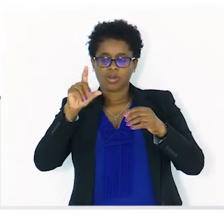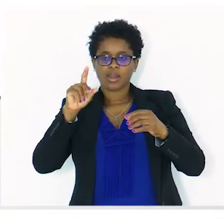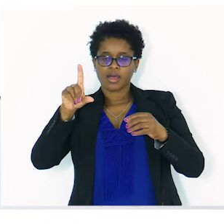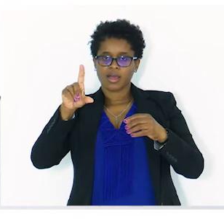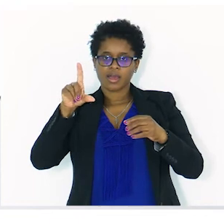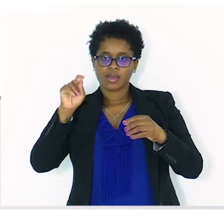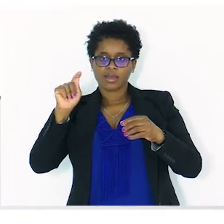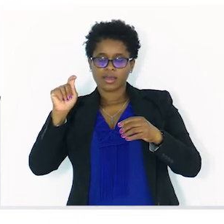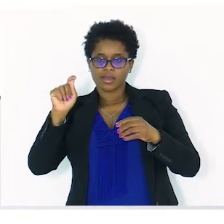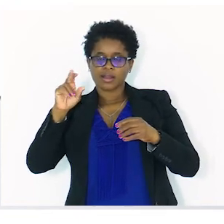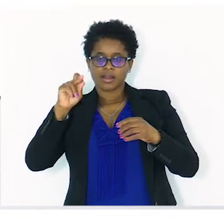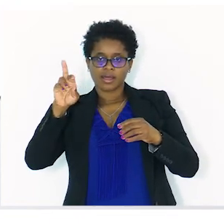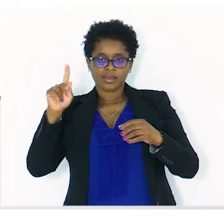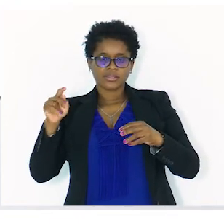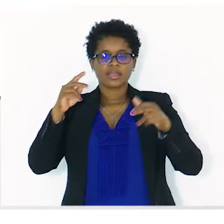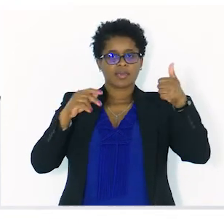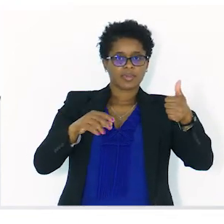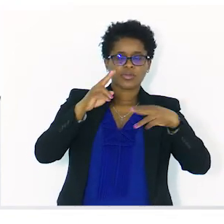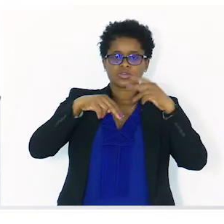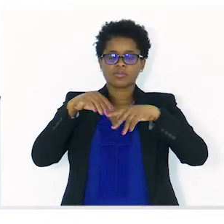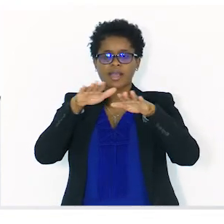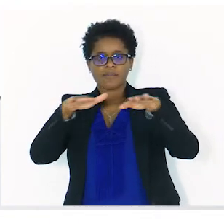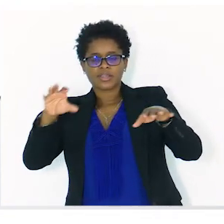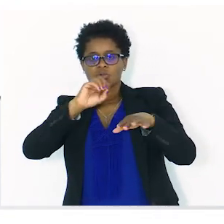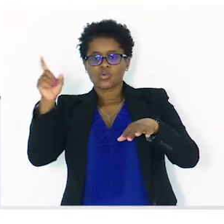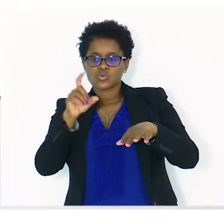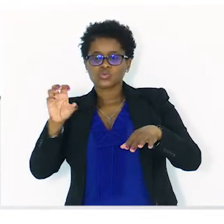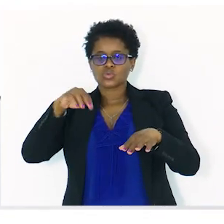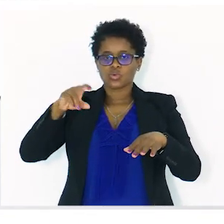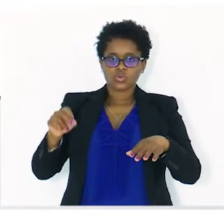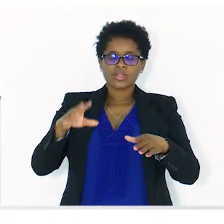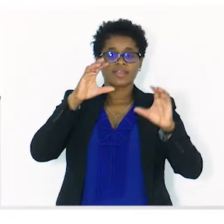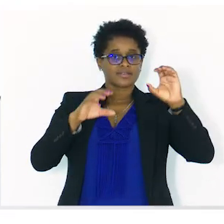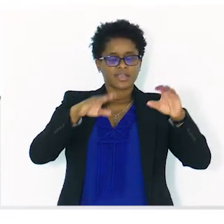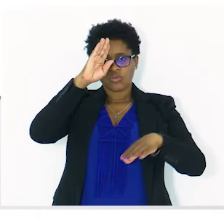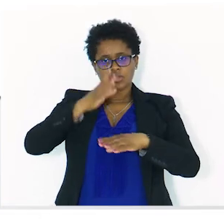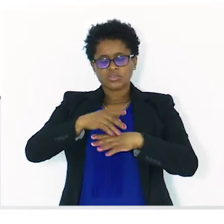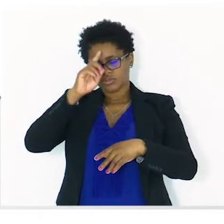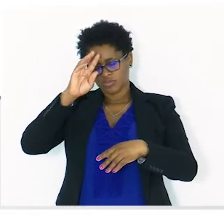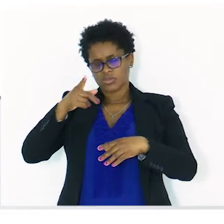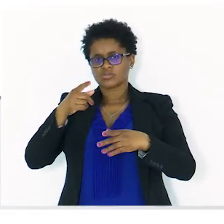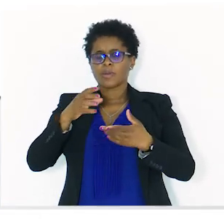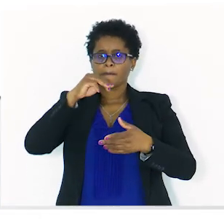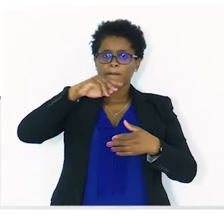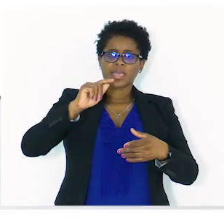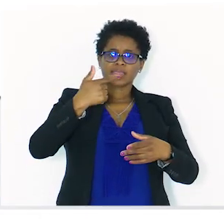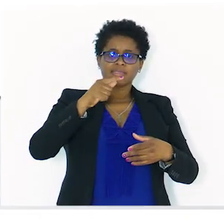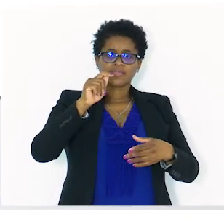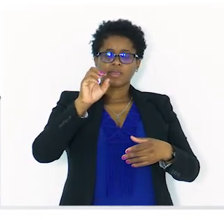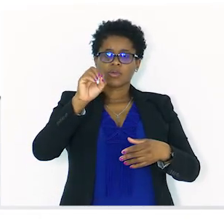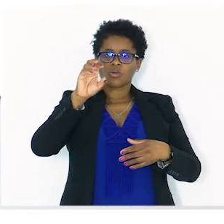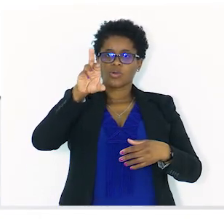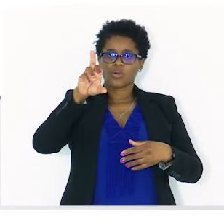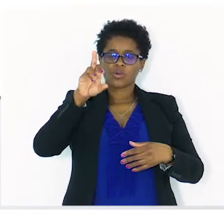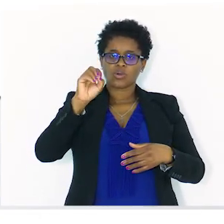pela camada de ozono, a linha C, onde ocorrem os fenômenos meteorológicos, a linha D,